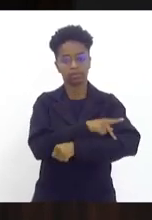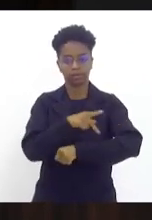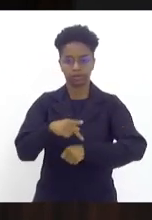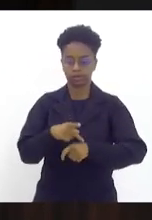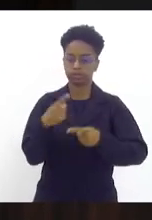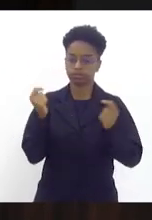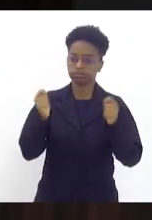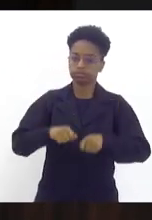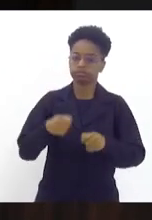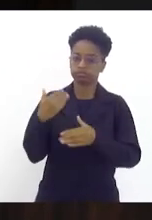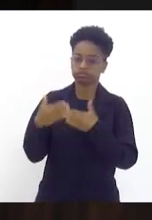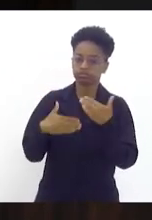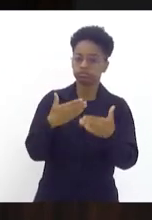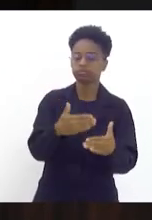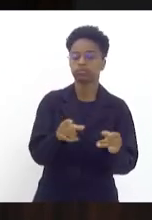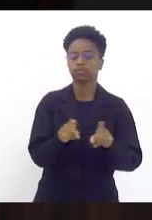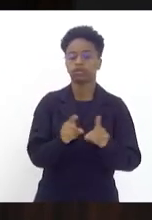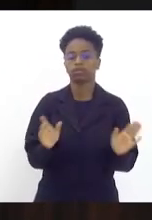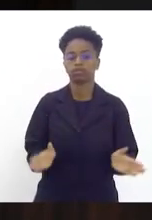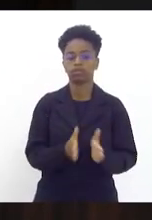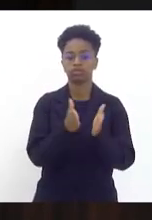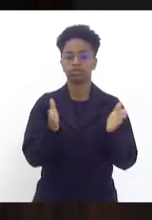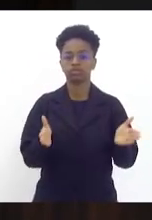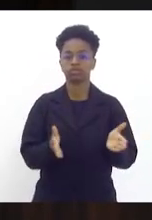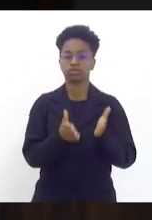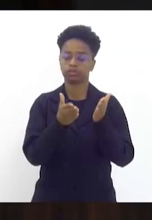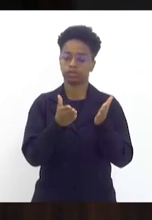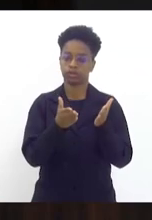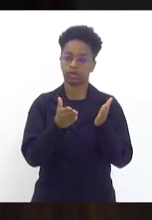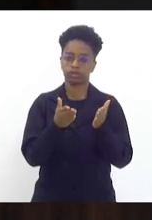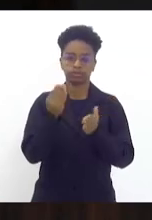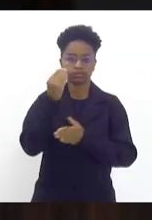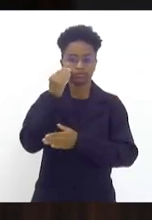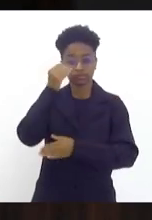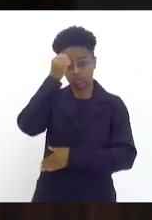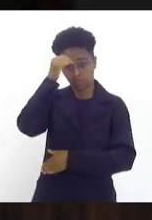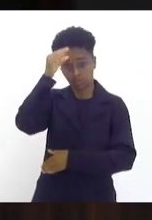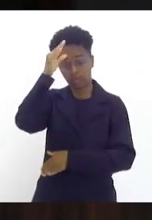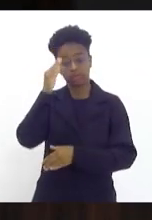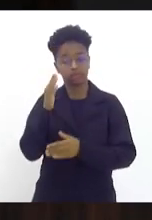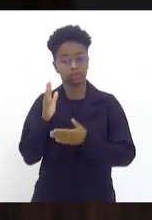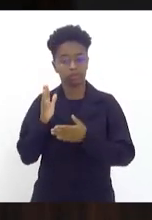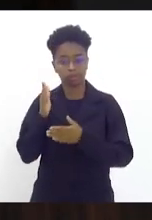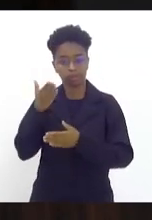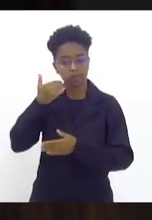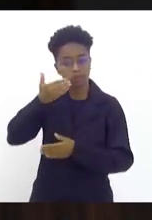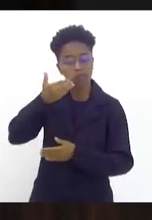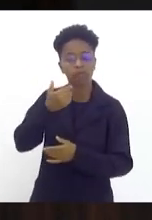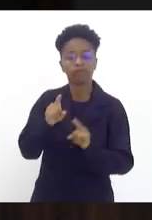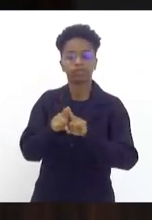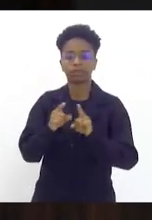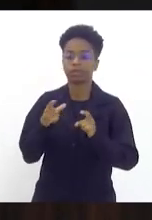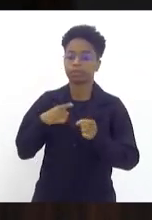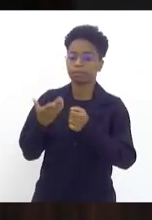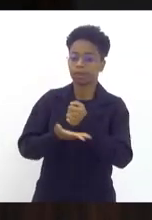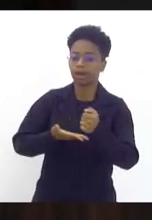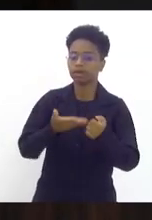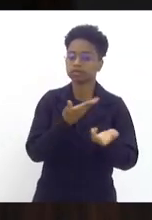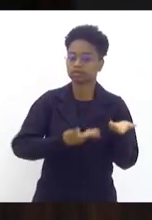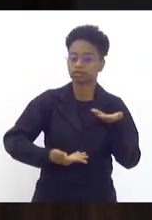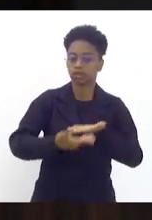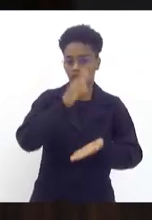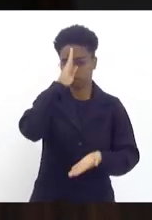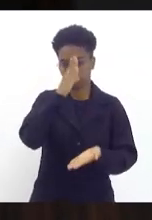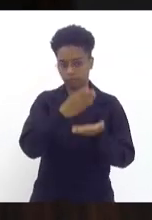ser desenvolvido e estimular a busca pelo conhecimento embasado numa relação mútua de confiança e